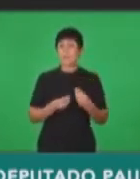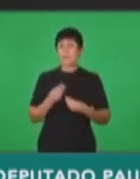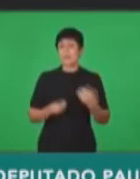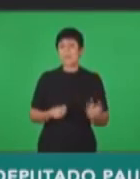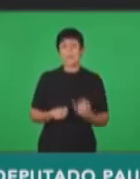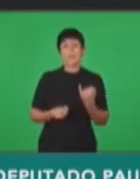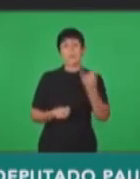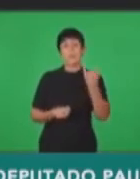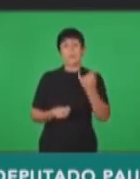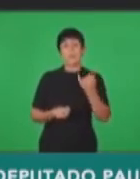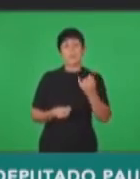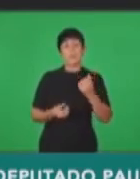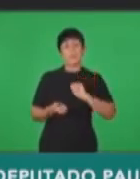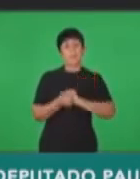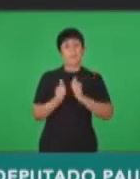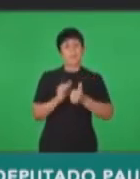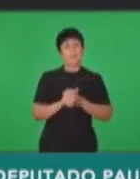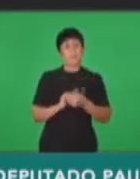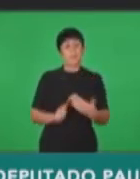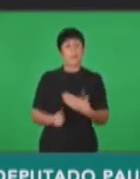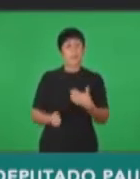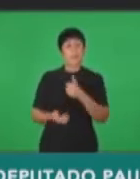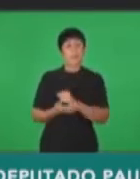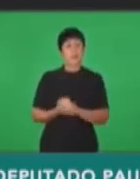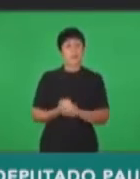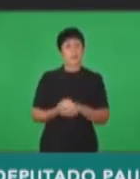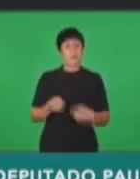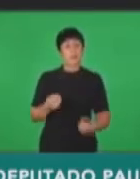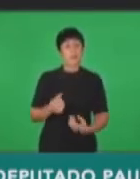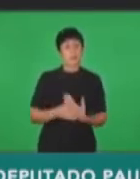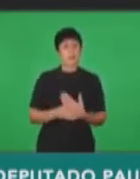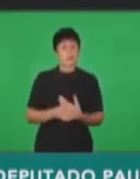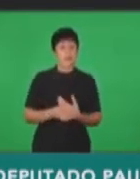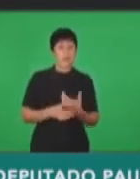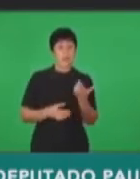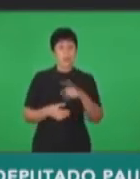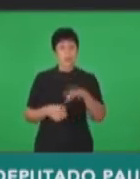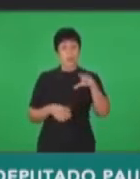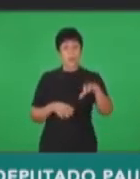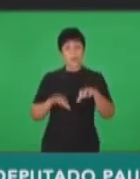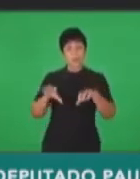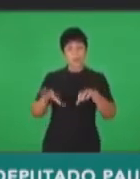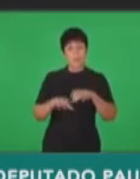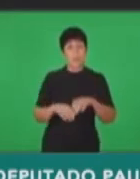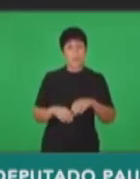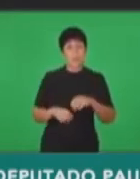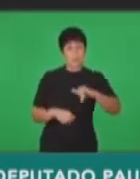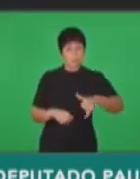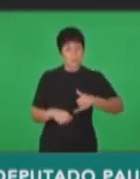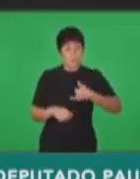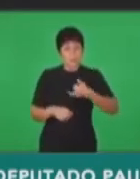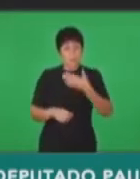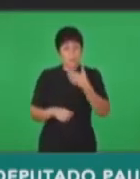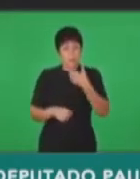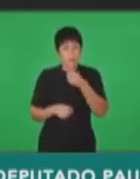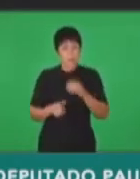criação de sub-regiões que permite aproveitar melhor a contribuição dos comitês de bacias hidrográficas,